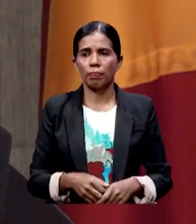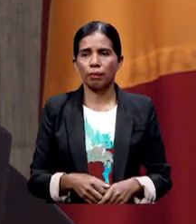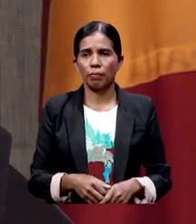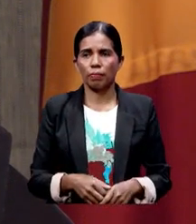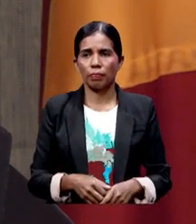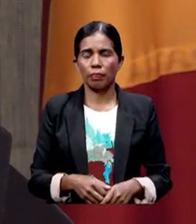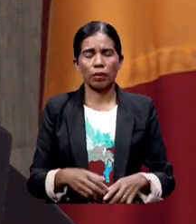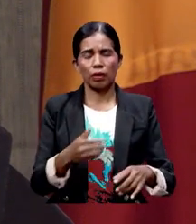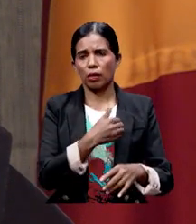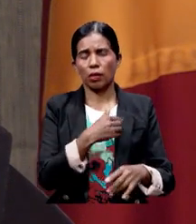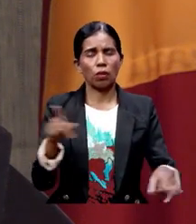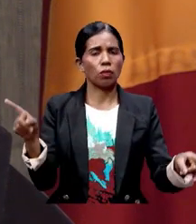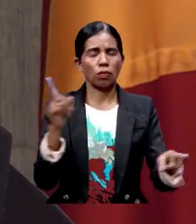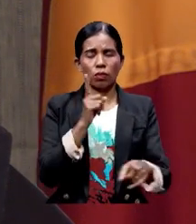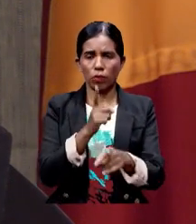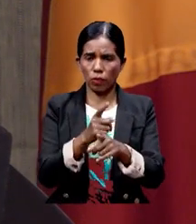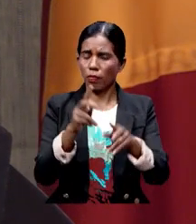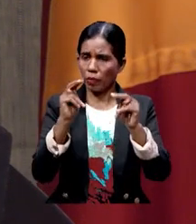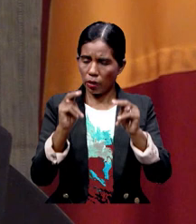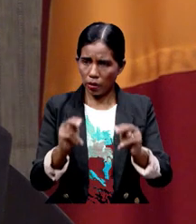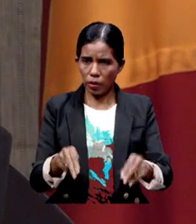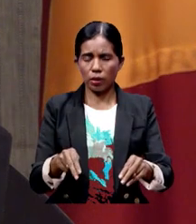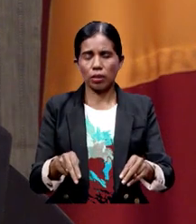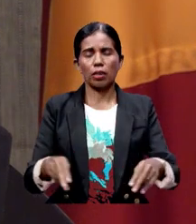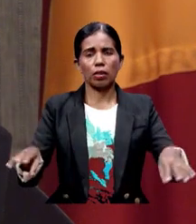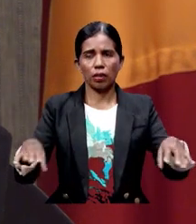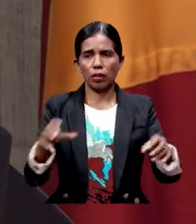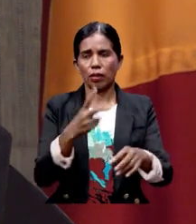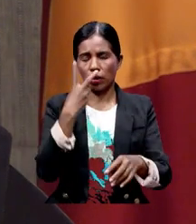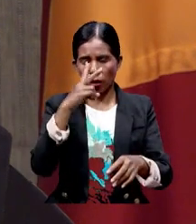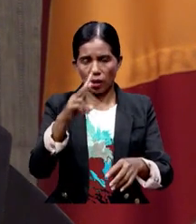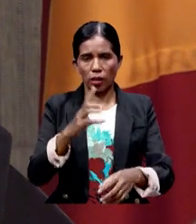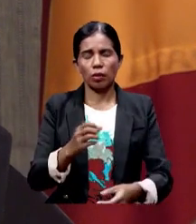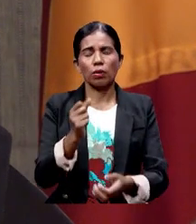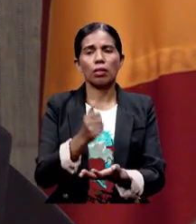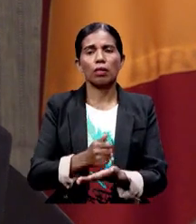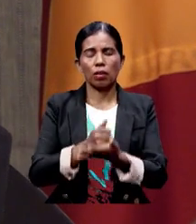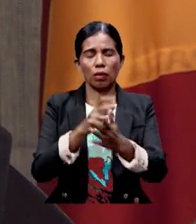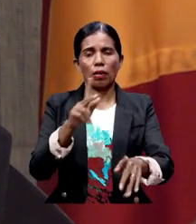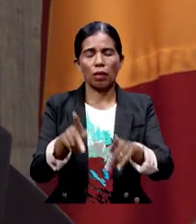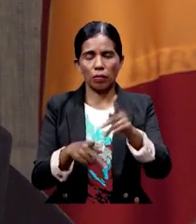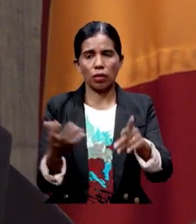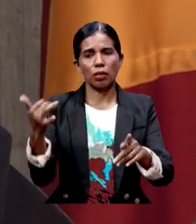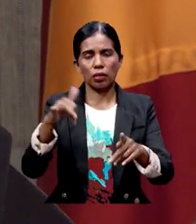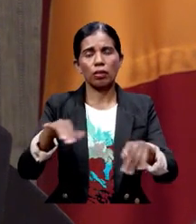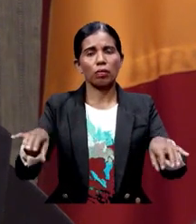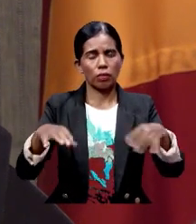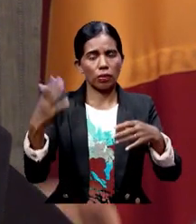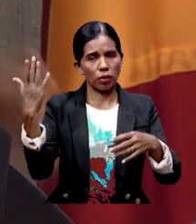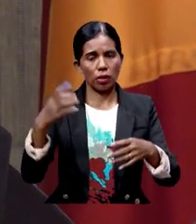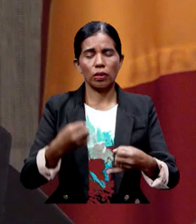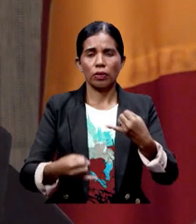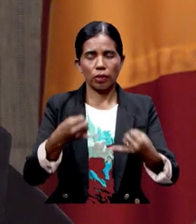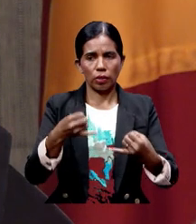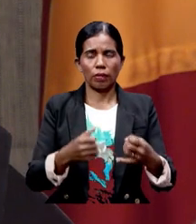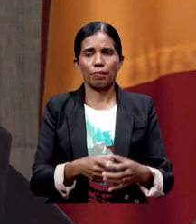não justo, precisamente pela pobreza da Defensoria Pública. Por isso